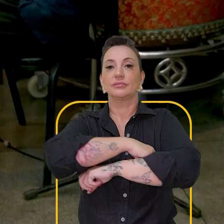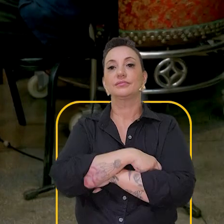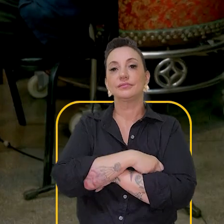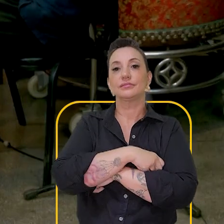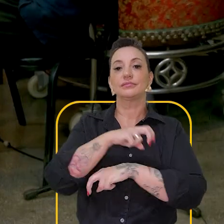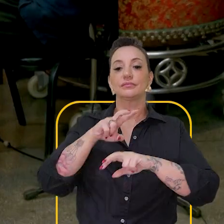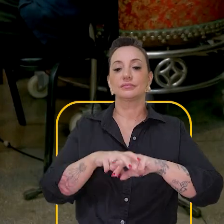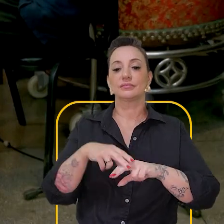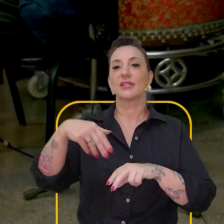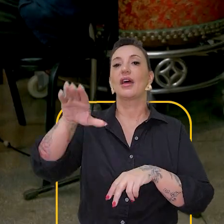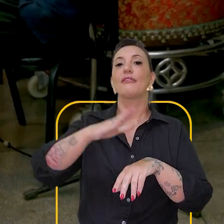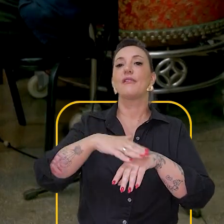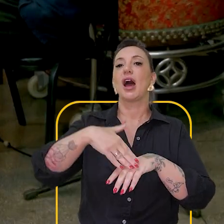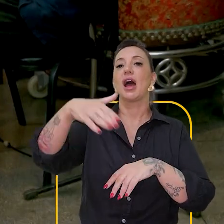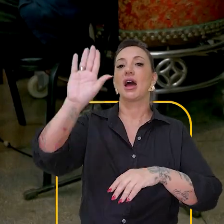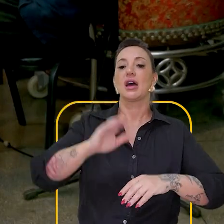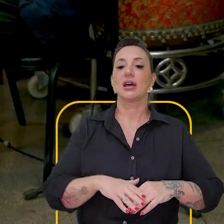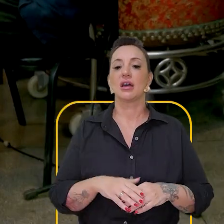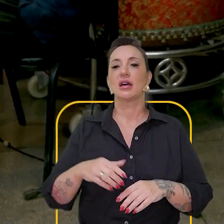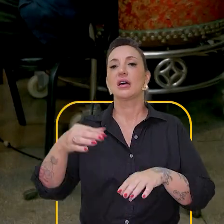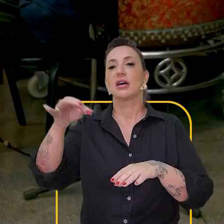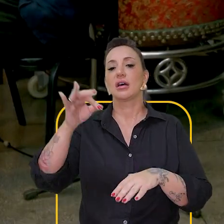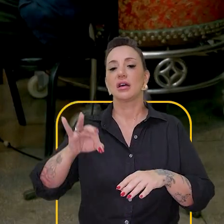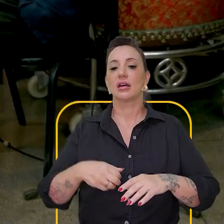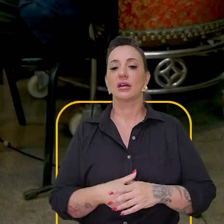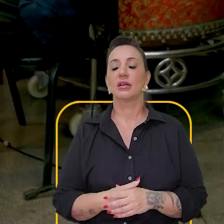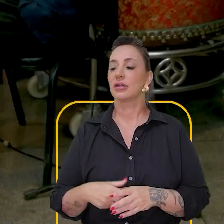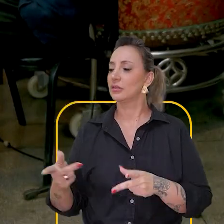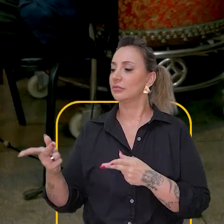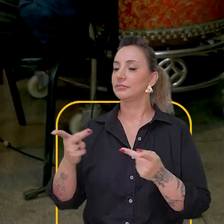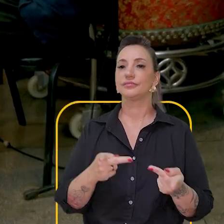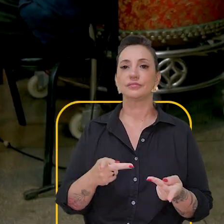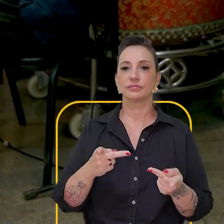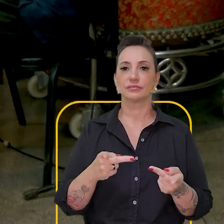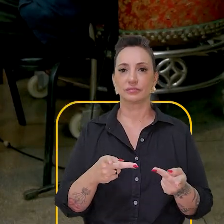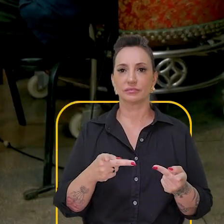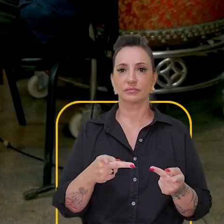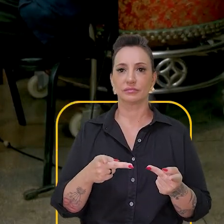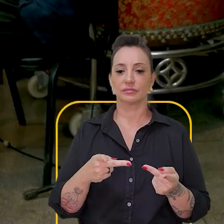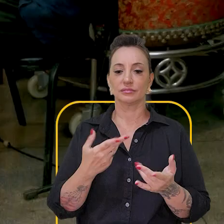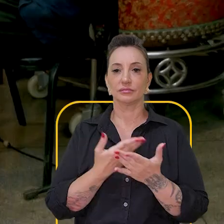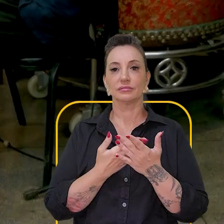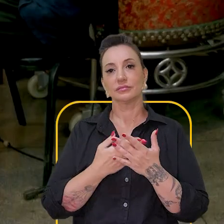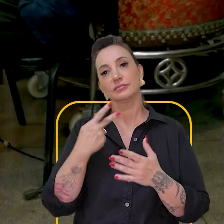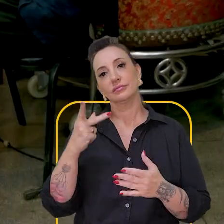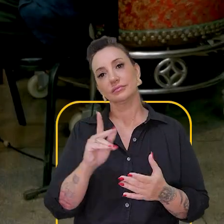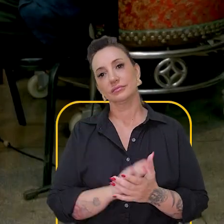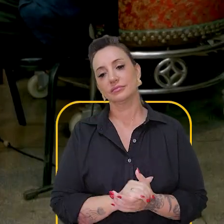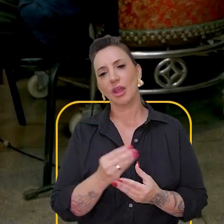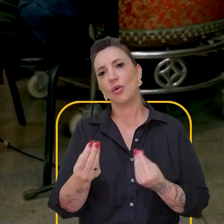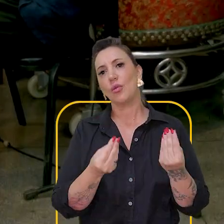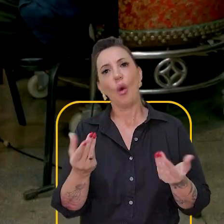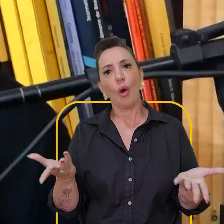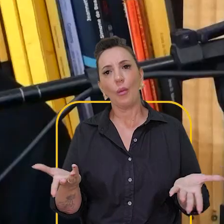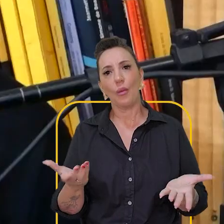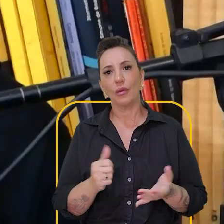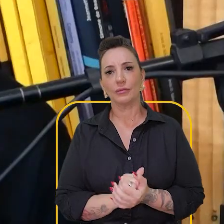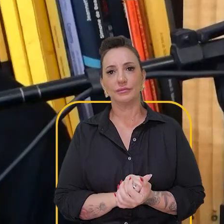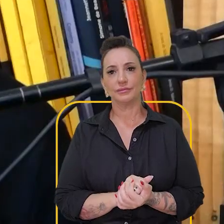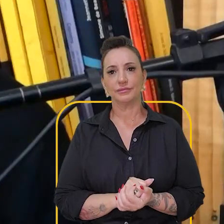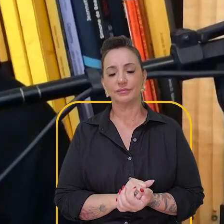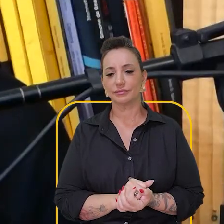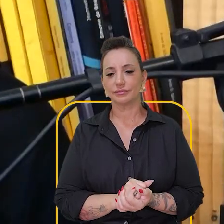dele eu falava como é que pode né fomos ficando amigos 94 eu participei de um do